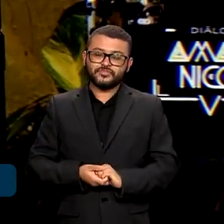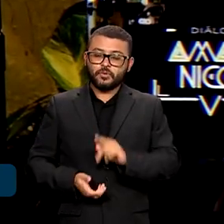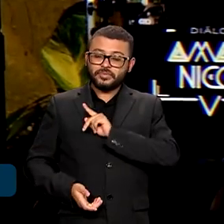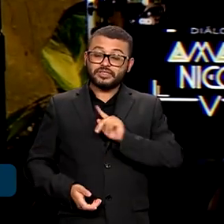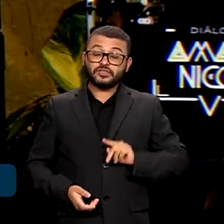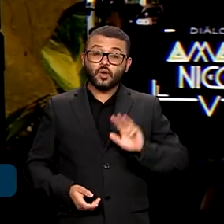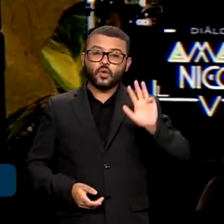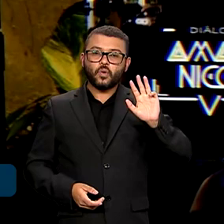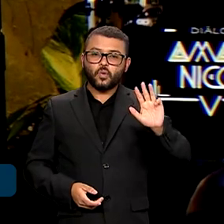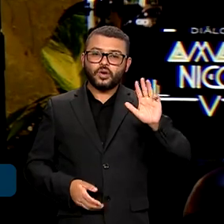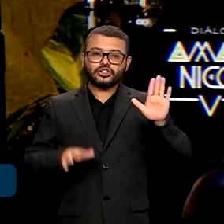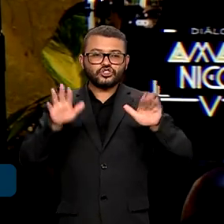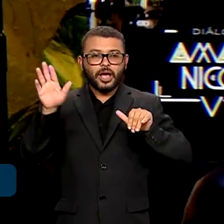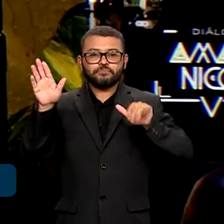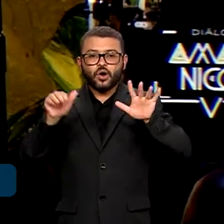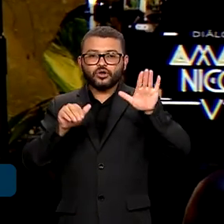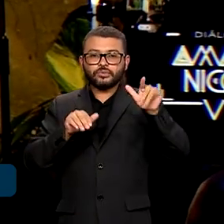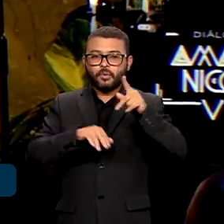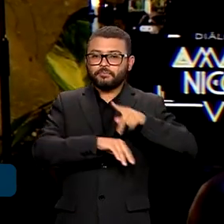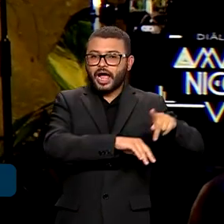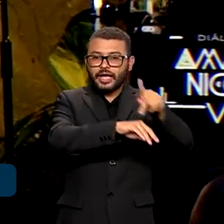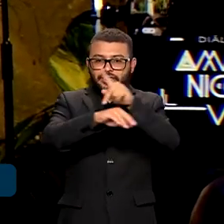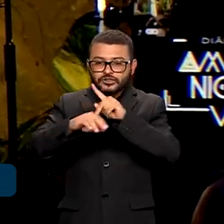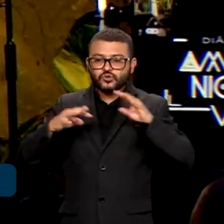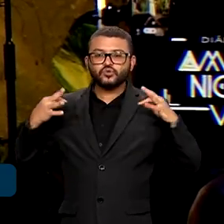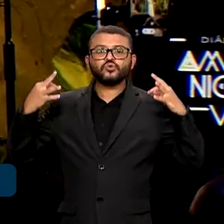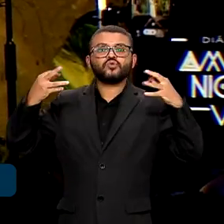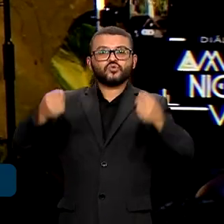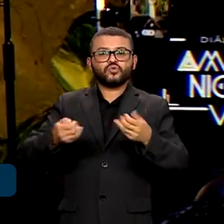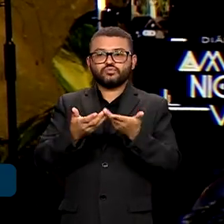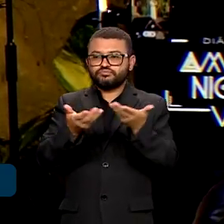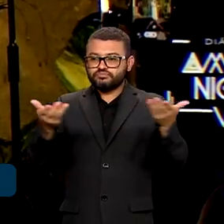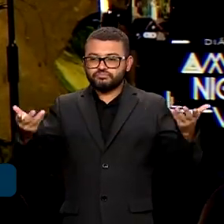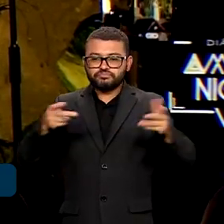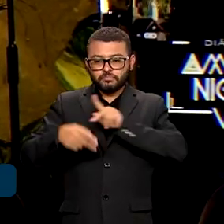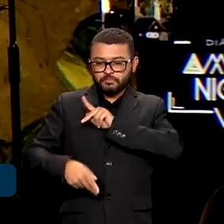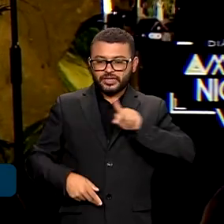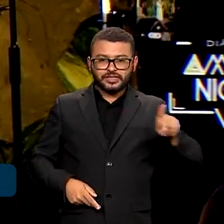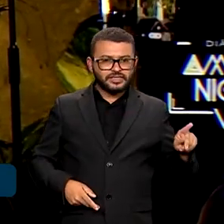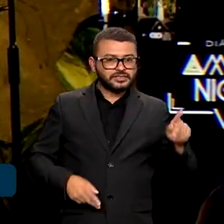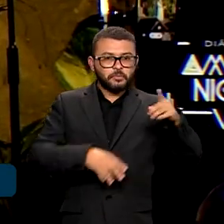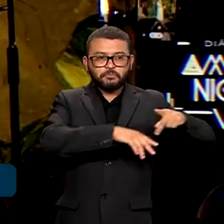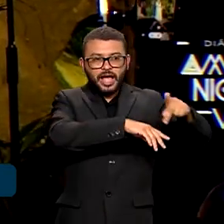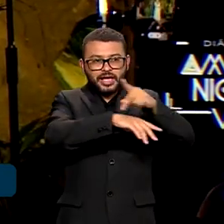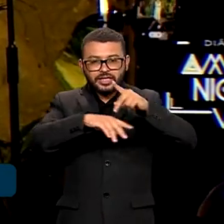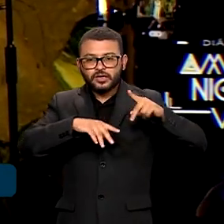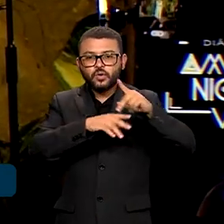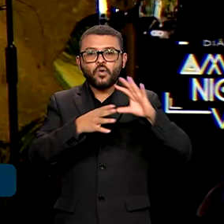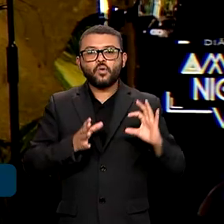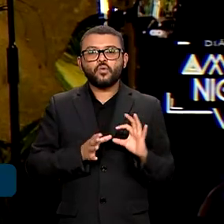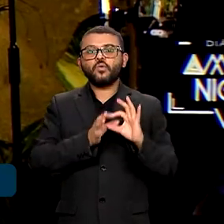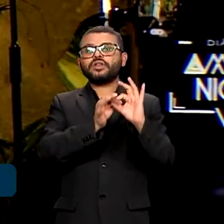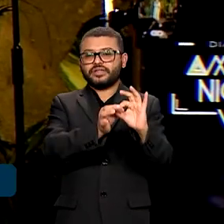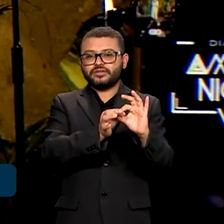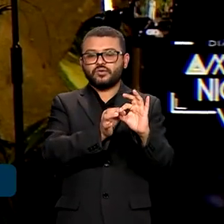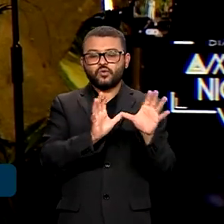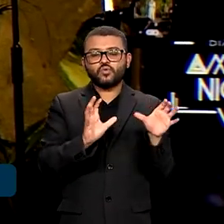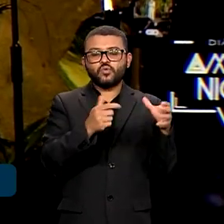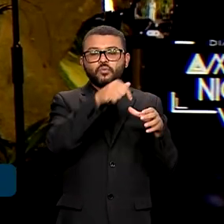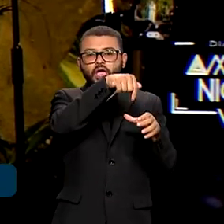Presidente Lula fez essa convocação para todos os senhores presidentes dos países que fazem parte